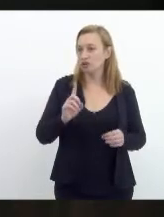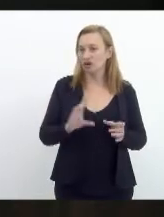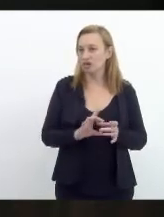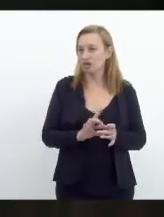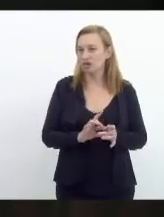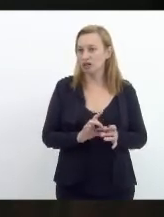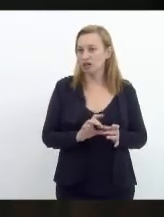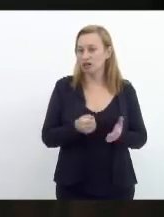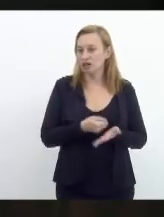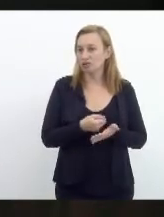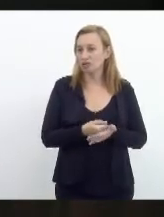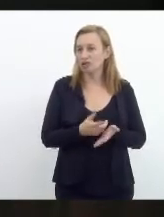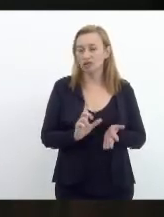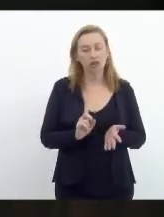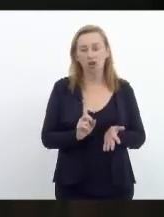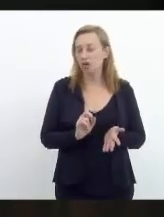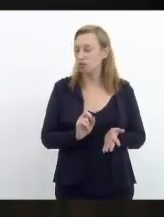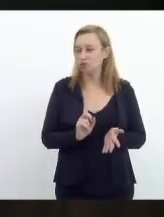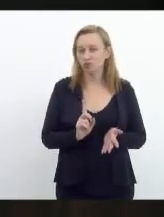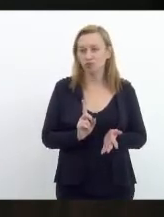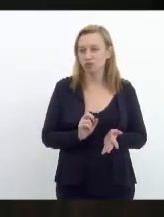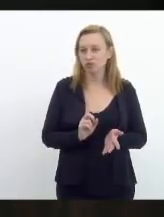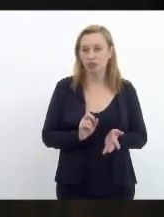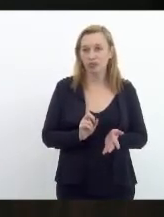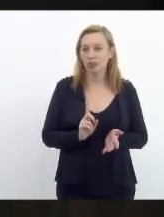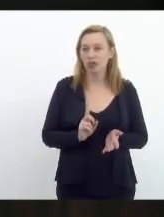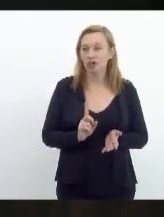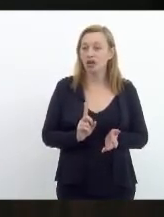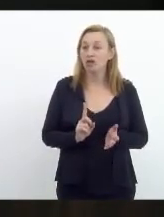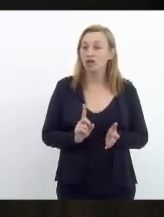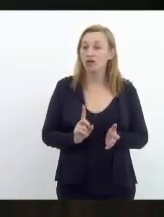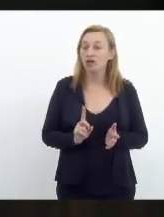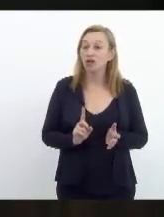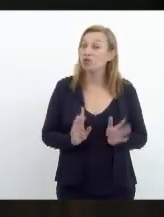autorizativo. Não é.